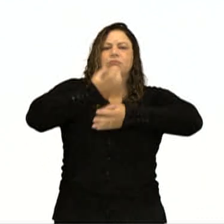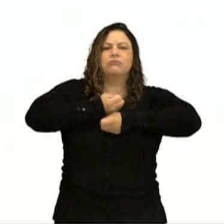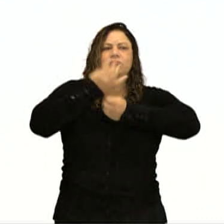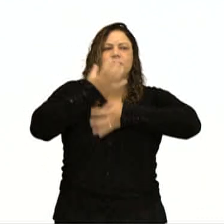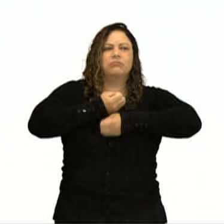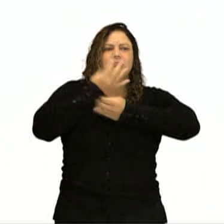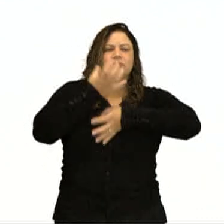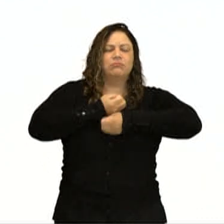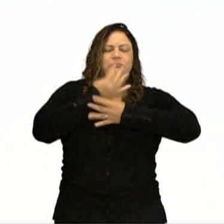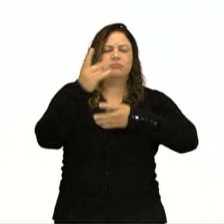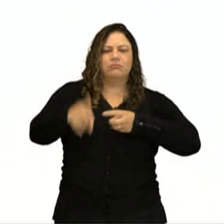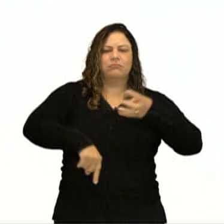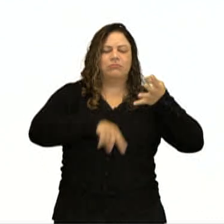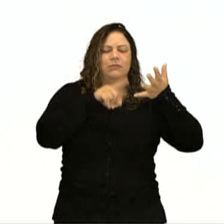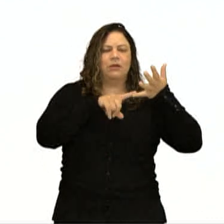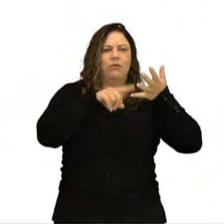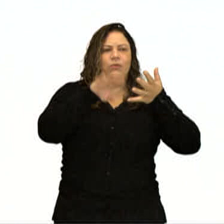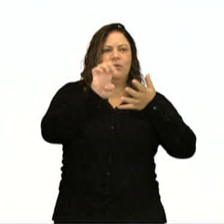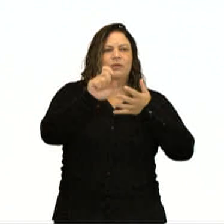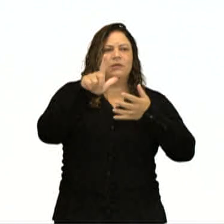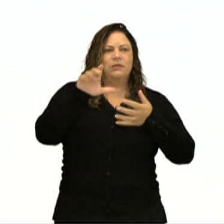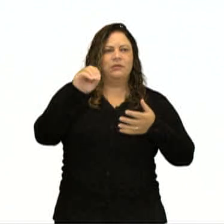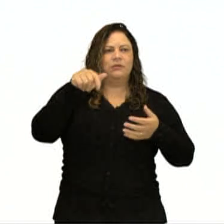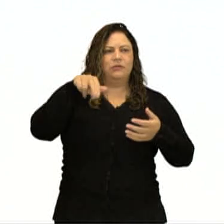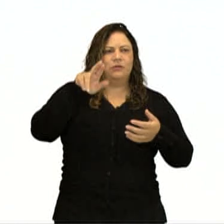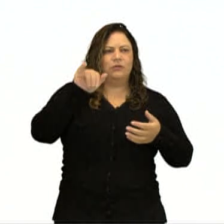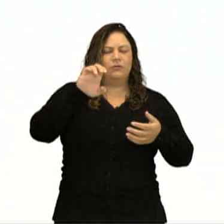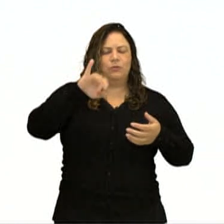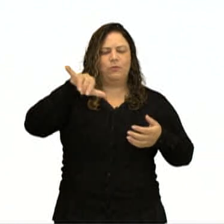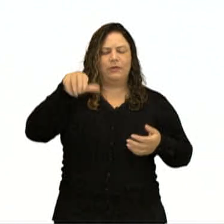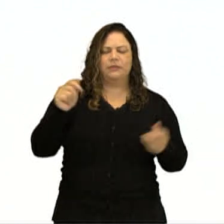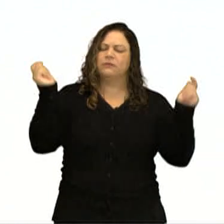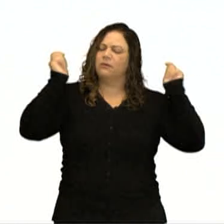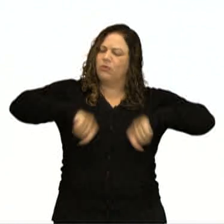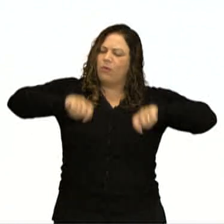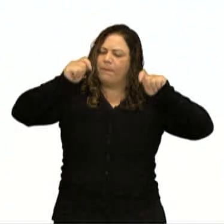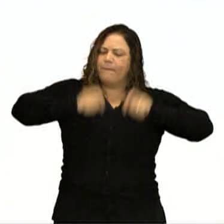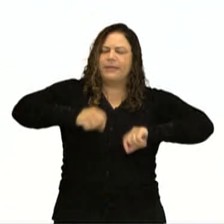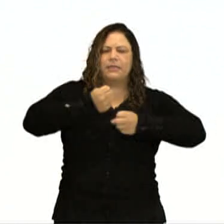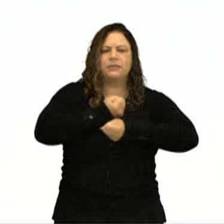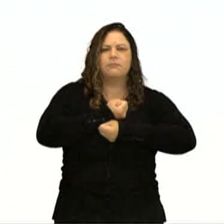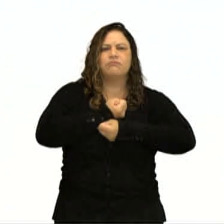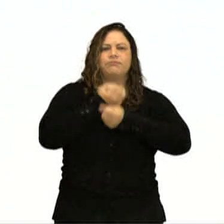para discursar, falar, argumentar ou se expressar